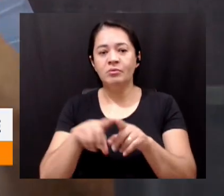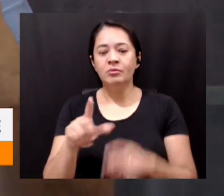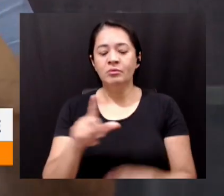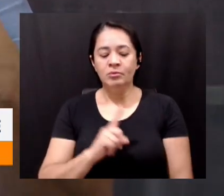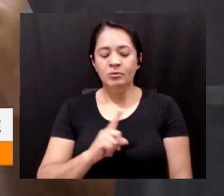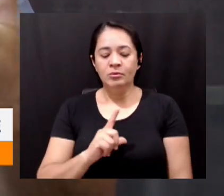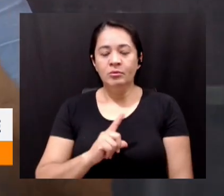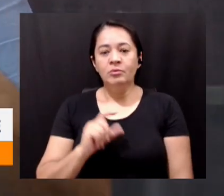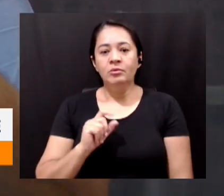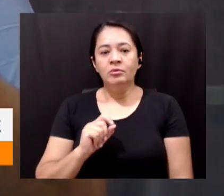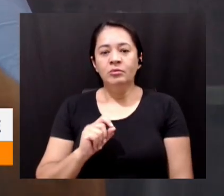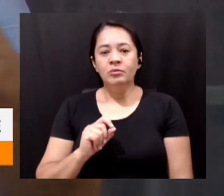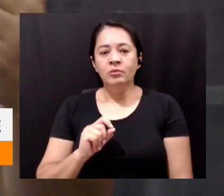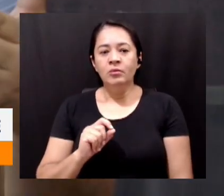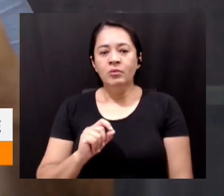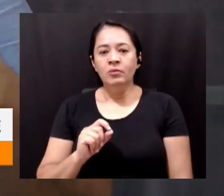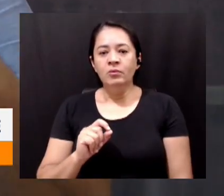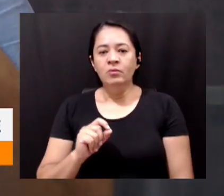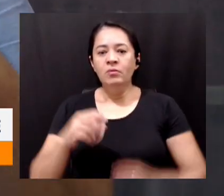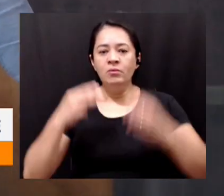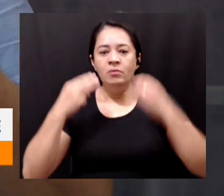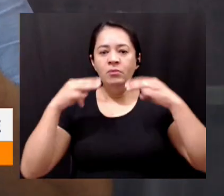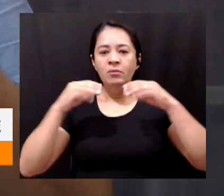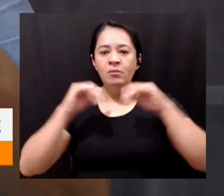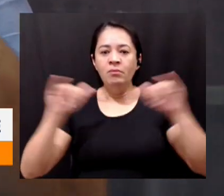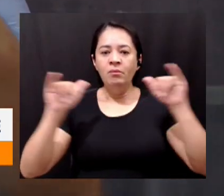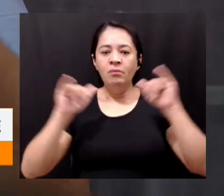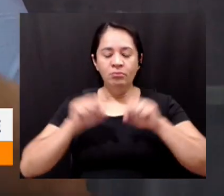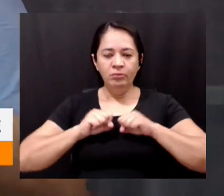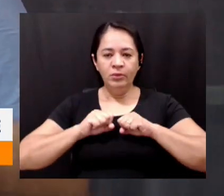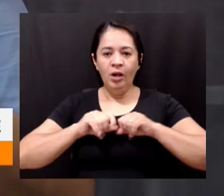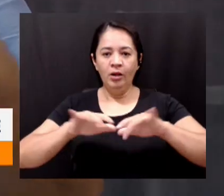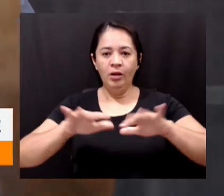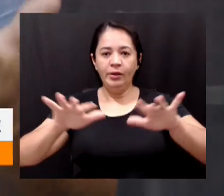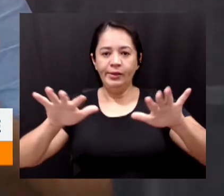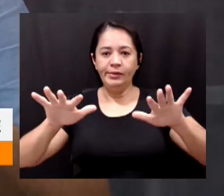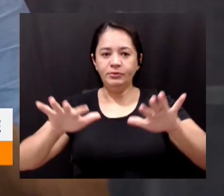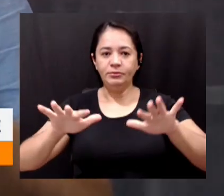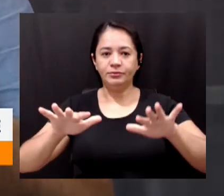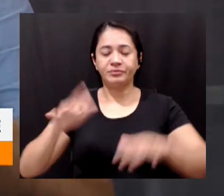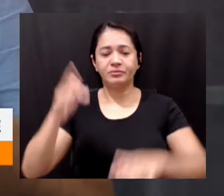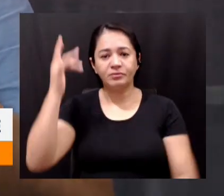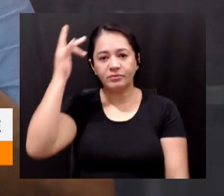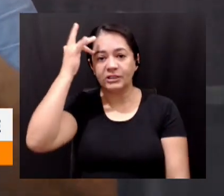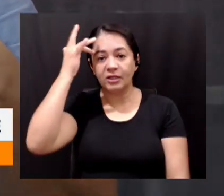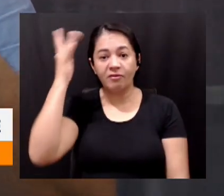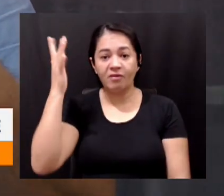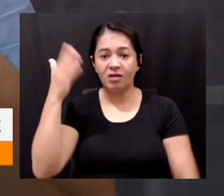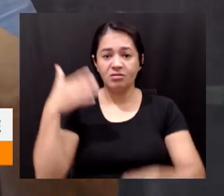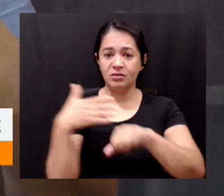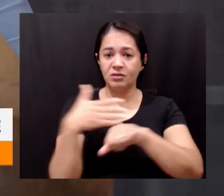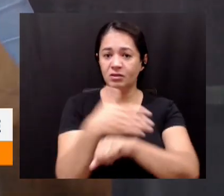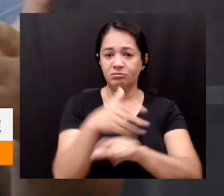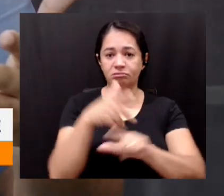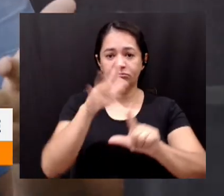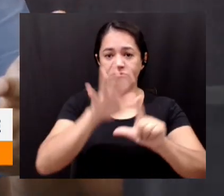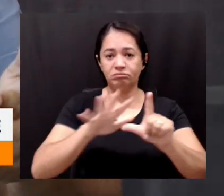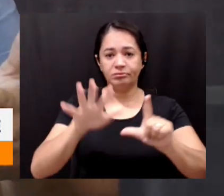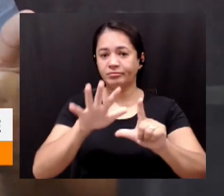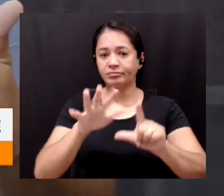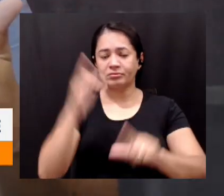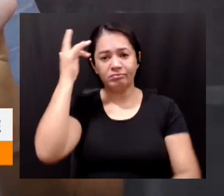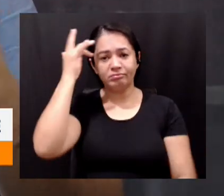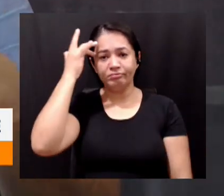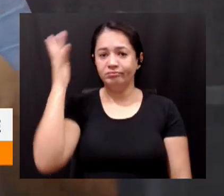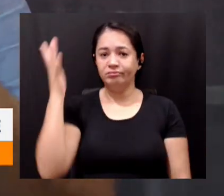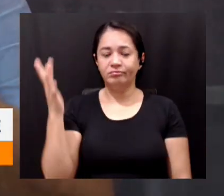disseminação, né, dessas propagandas, e além disso, né, a grande facilidade em acessar essas plataformas. Então, sempre existiram